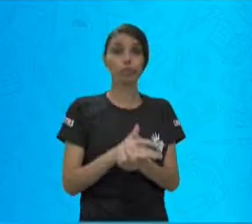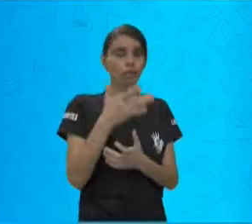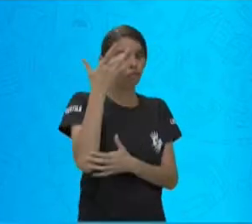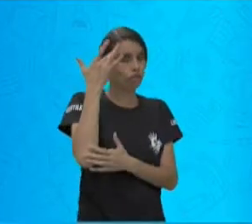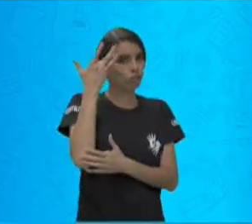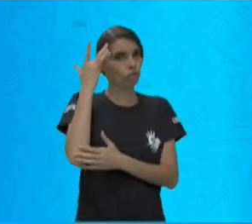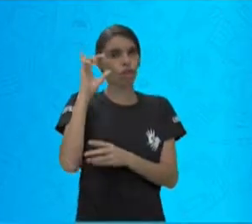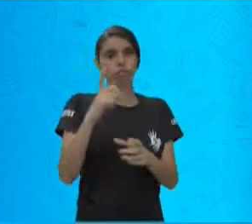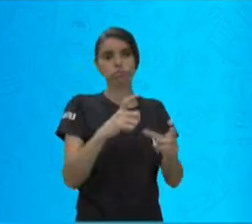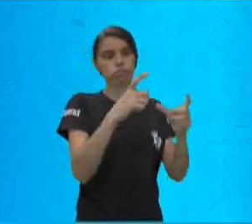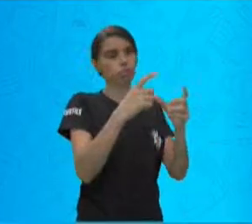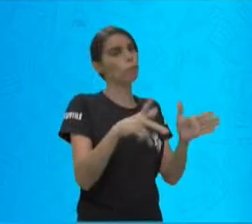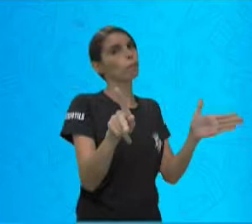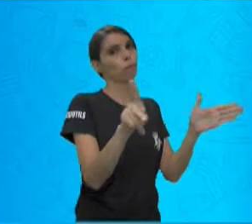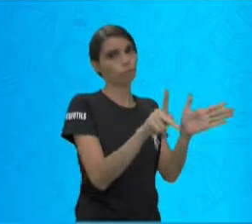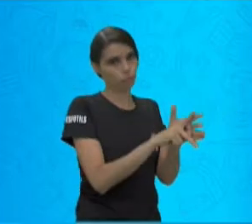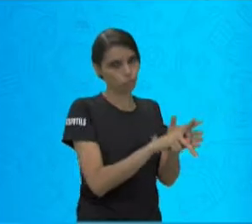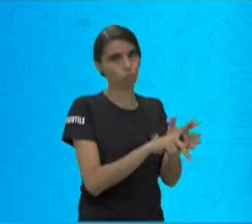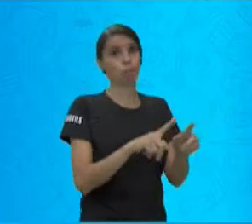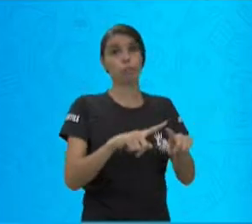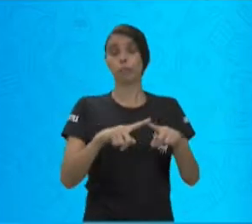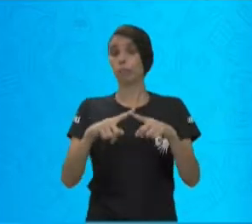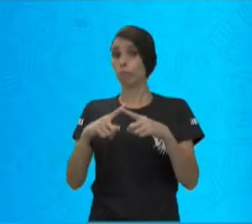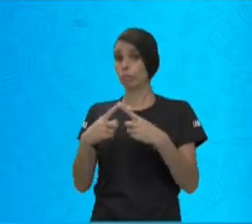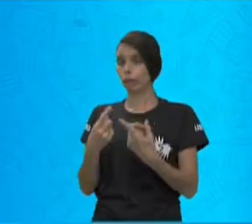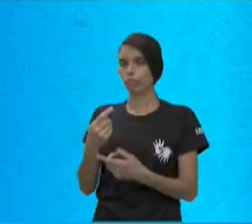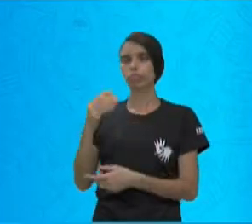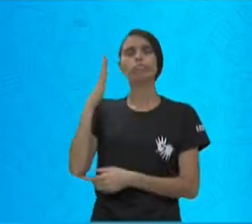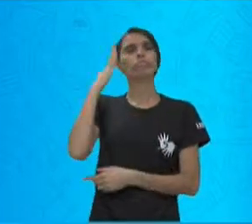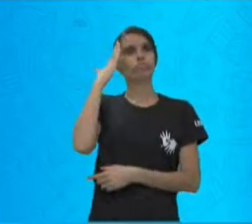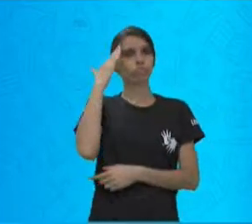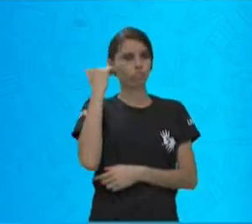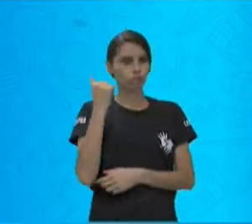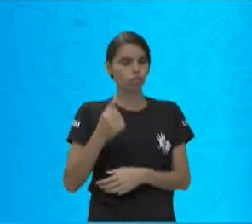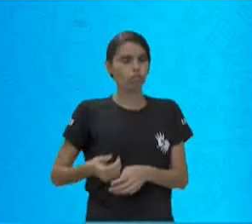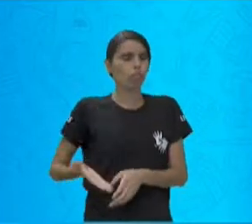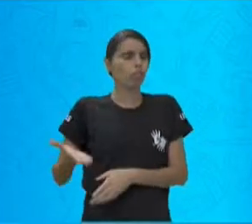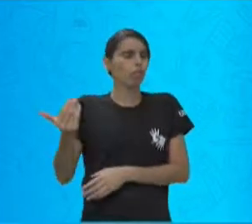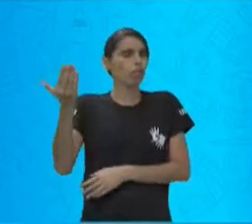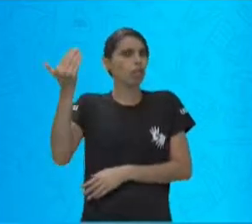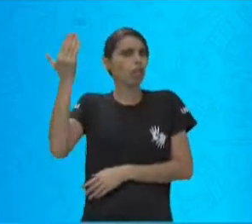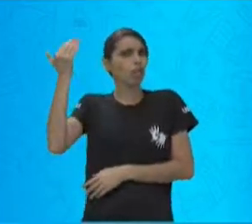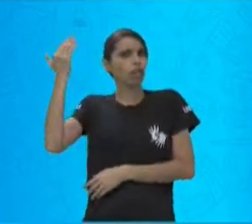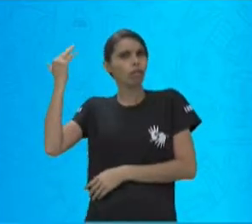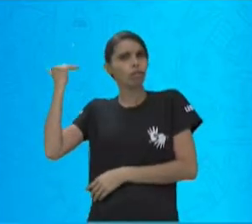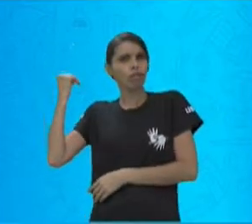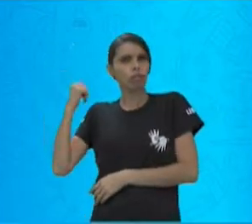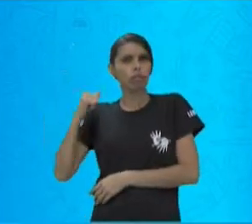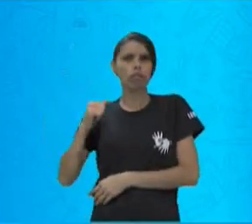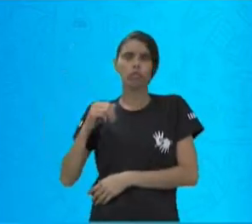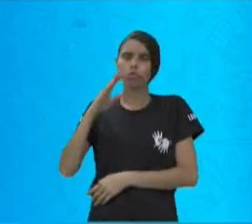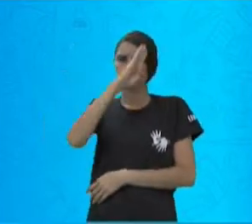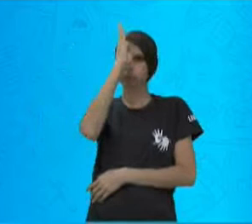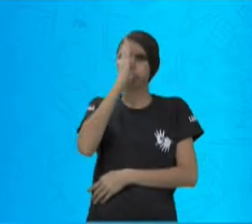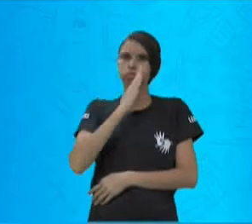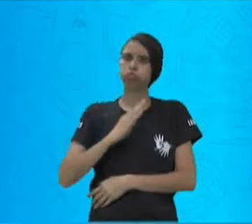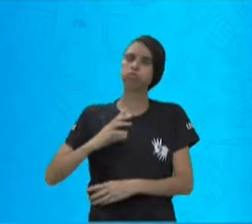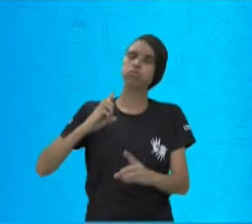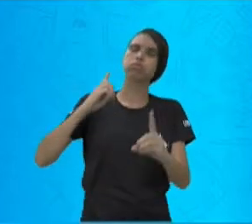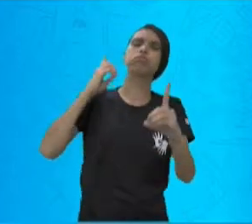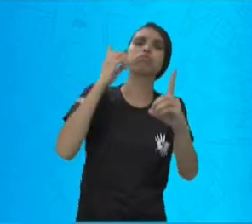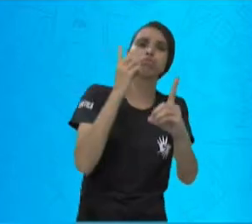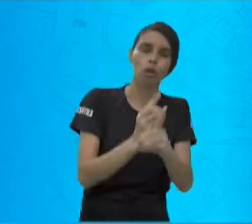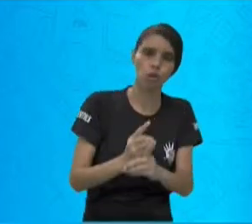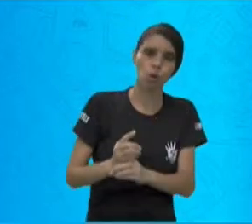a peteca surgiu mas sabe-se que desde antes do descobrimento do brasil já era praticada